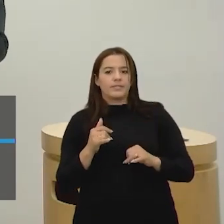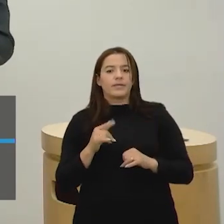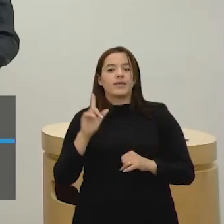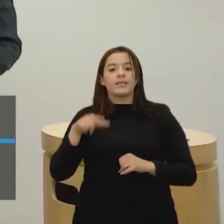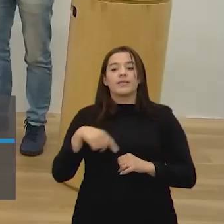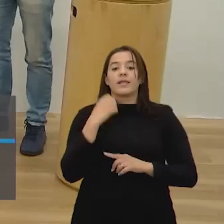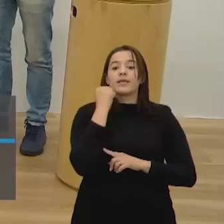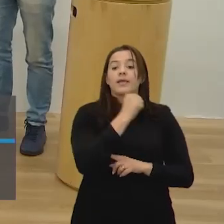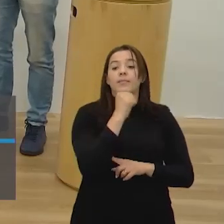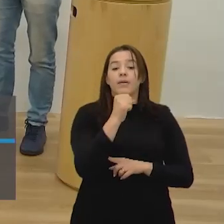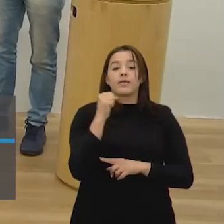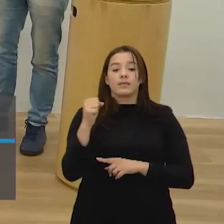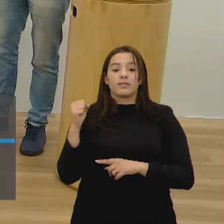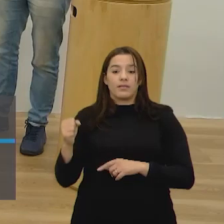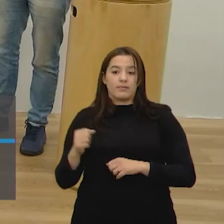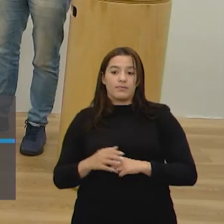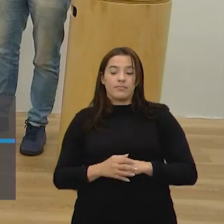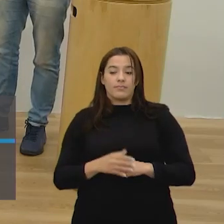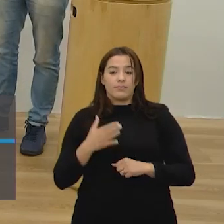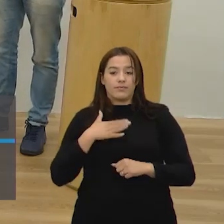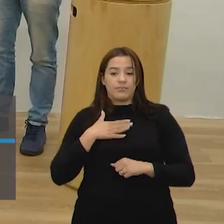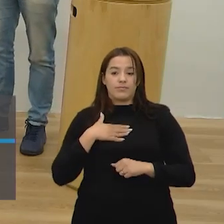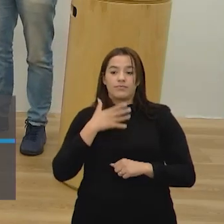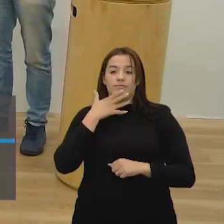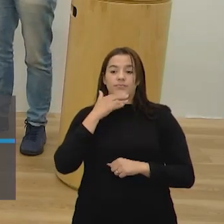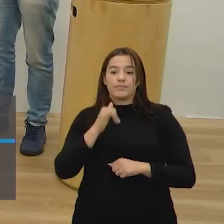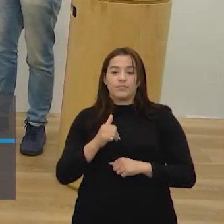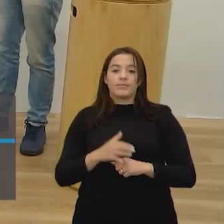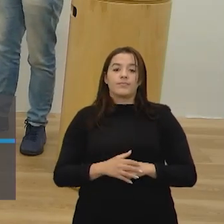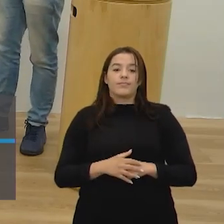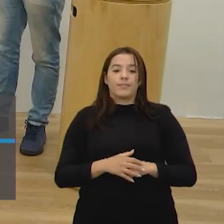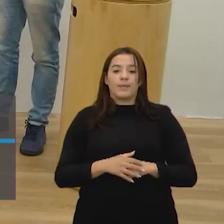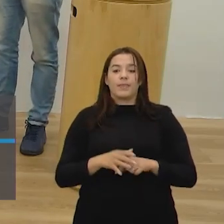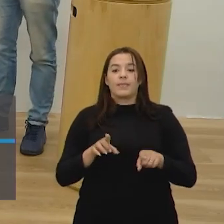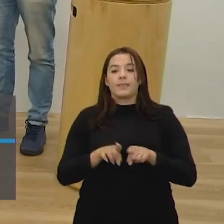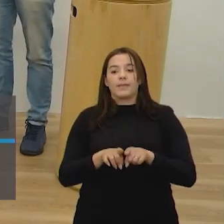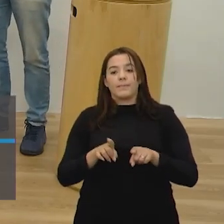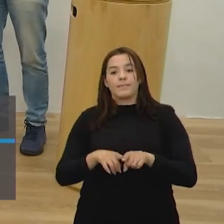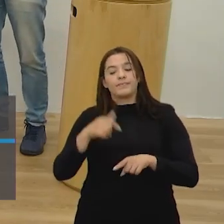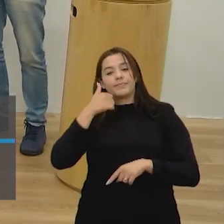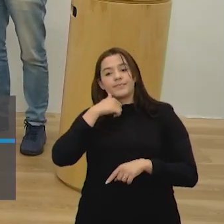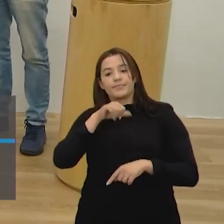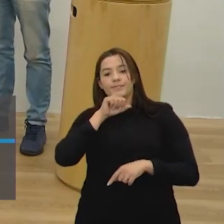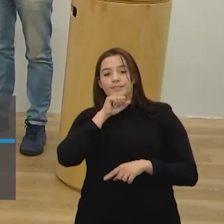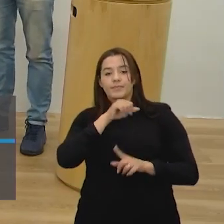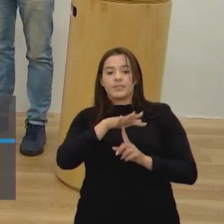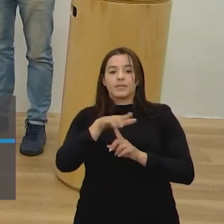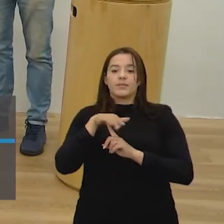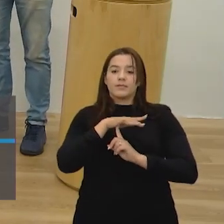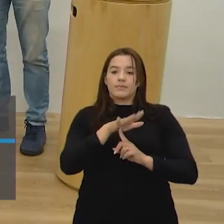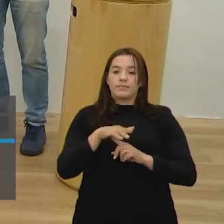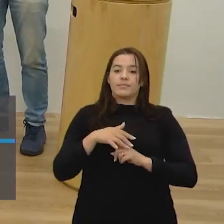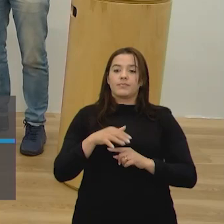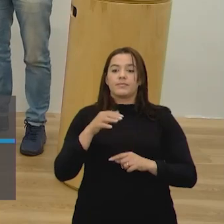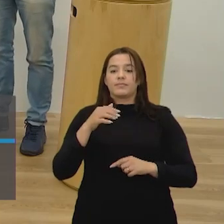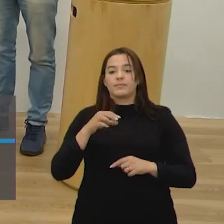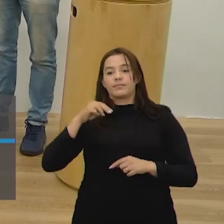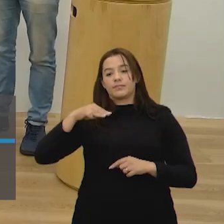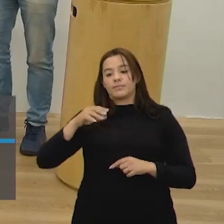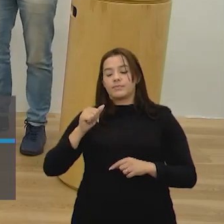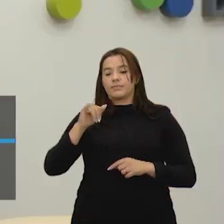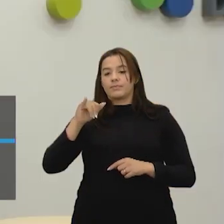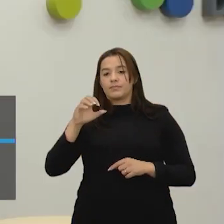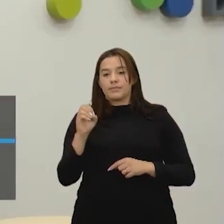os assassinos. Nossa. E tem também a questão das mães da Praça de Maio, que foi um movimento de